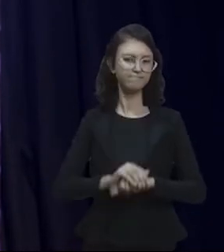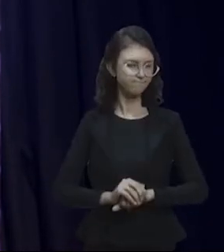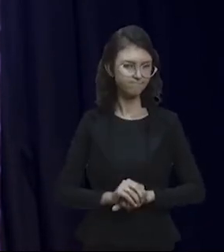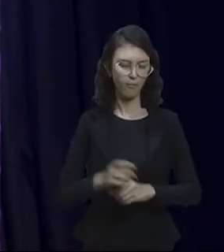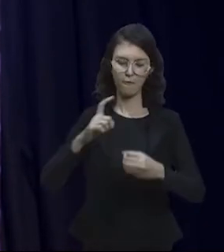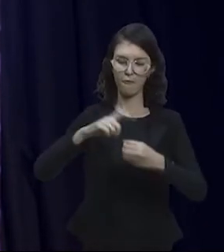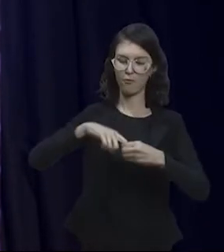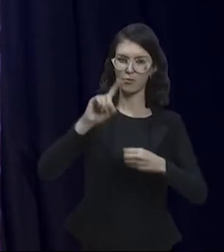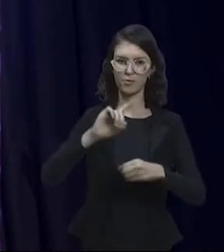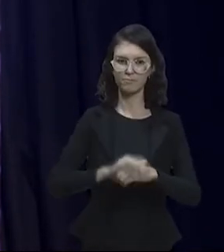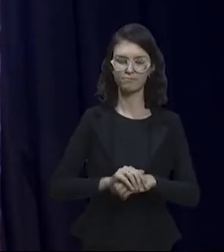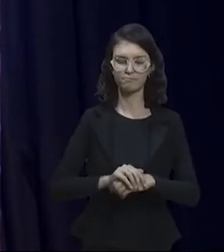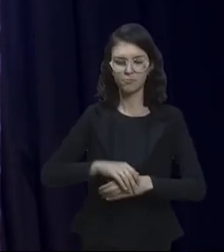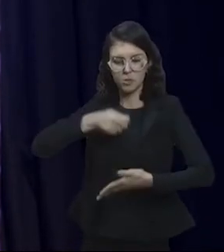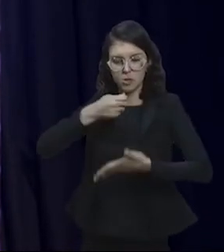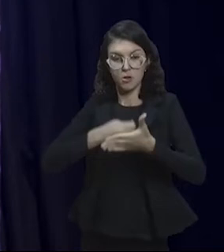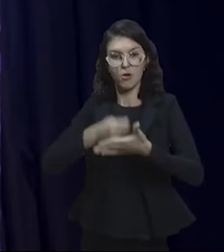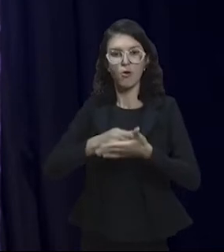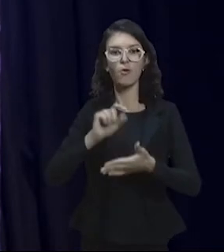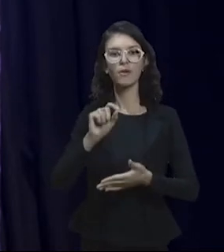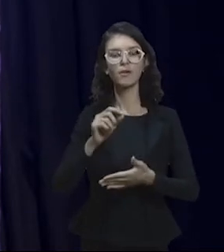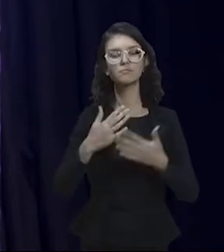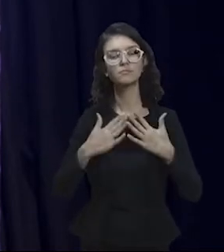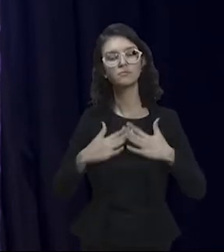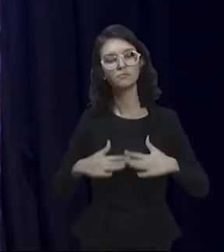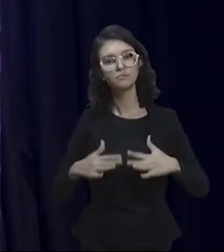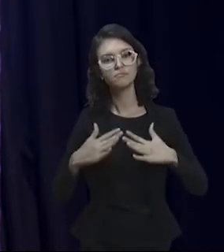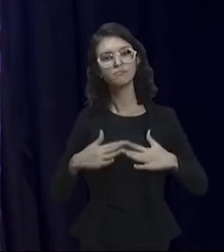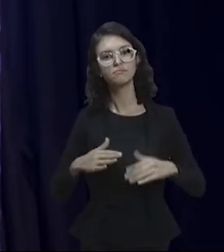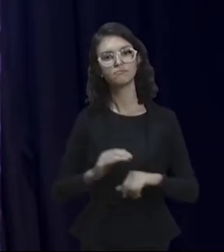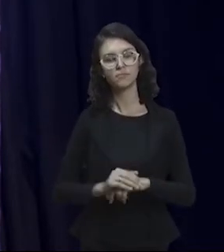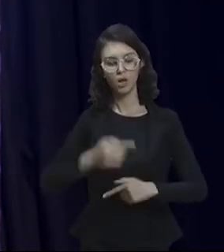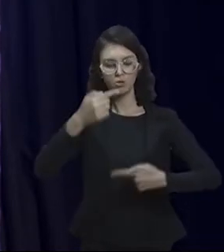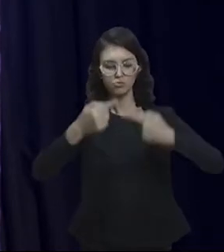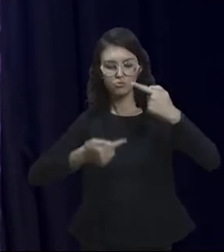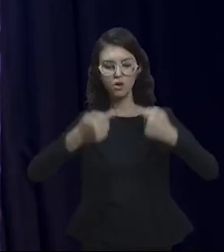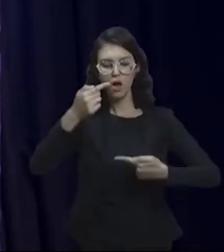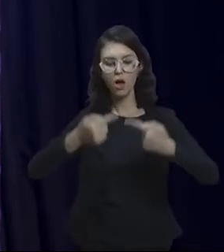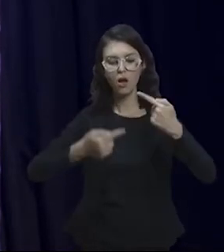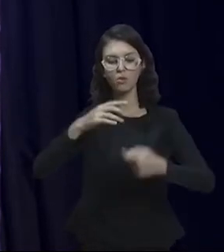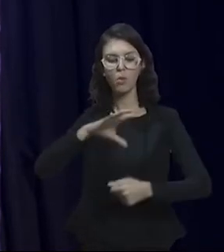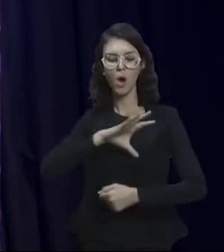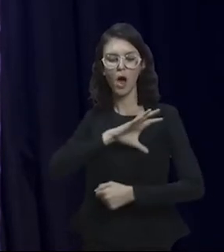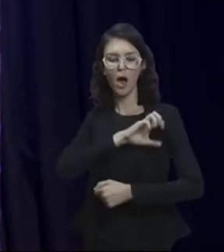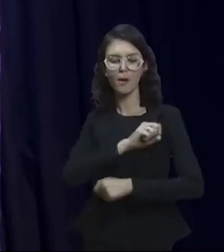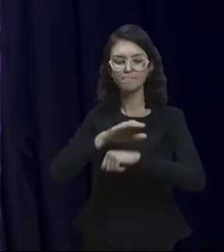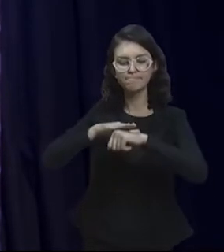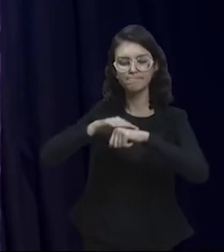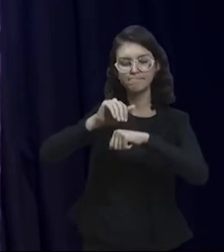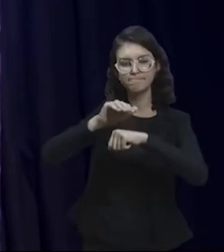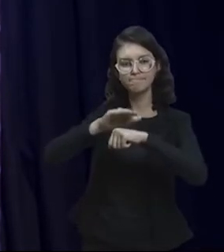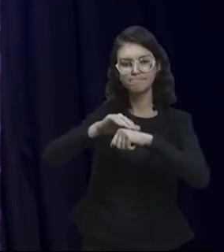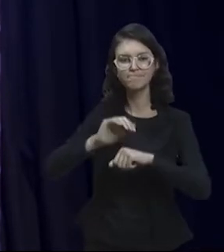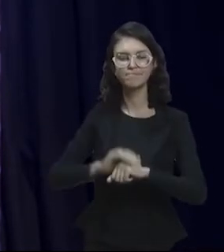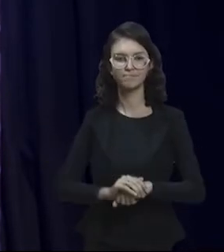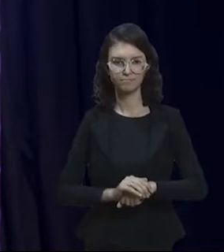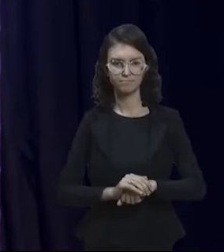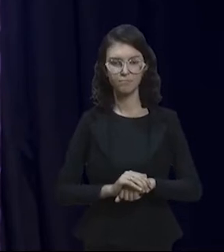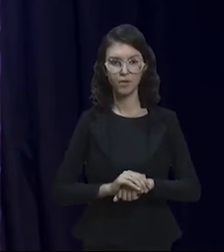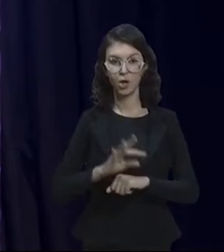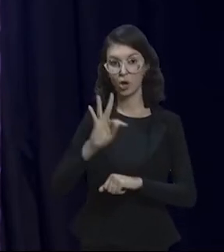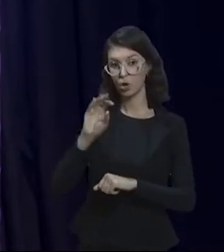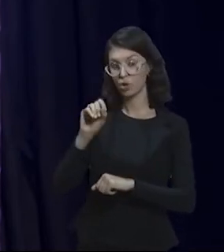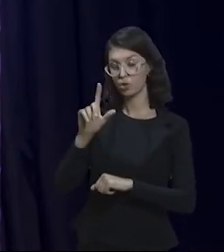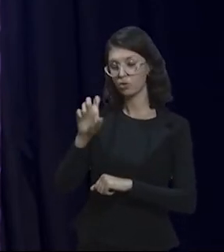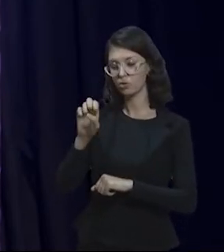Combateu intolerância com tolerância, com diálogo, com amor, com fraternidade. E é com tolerância, com